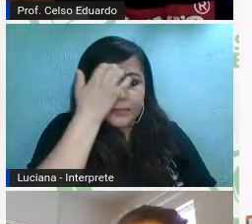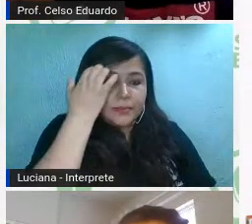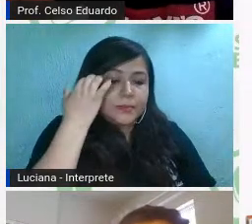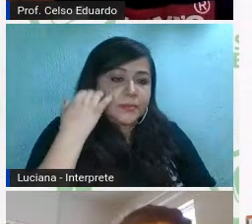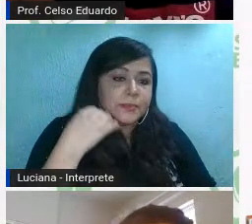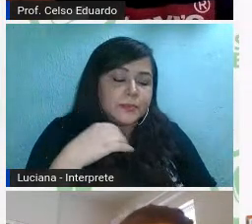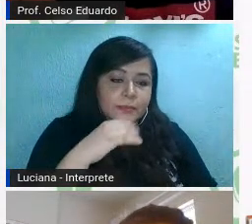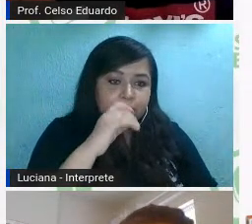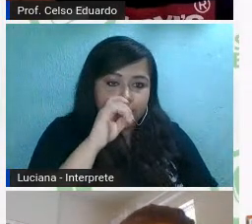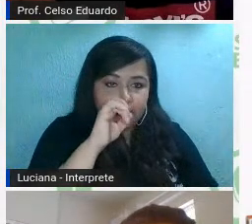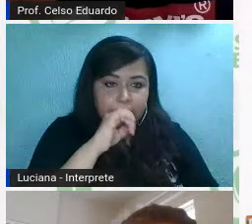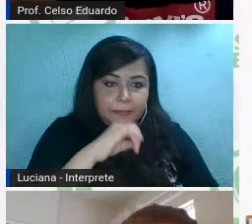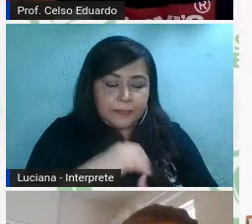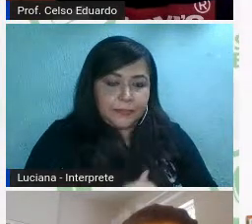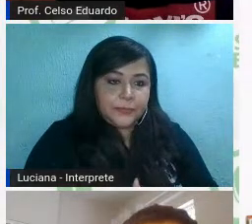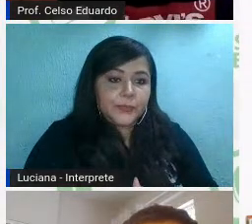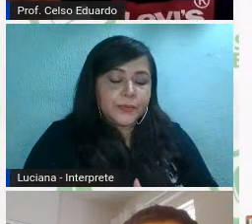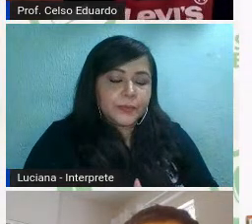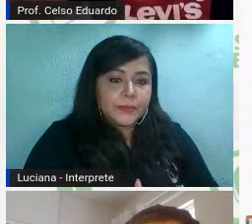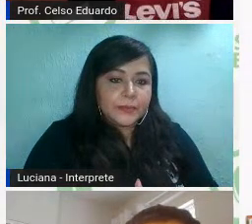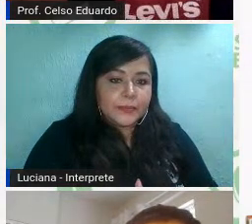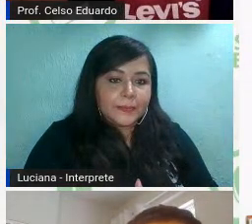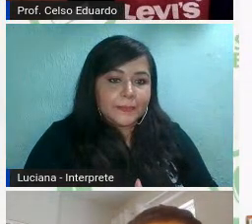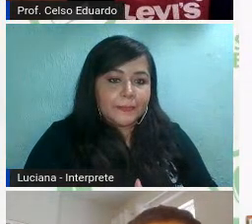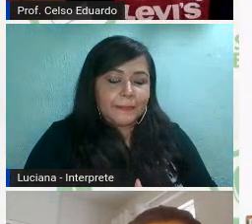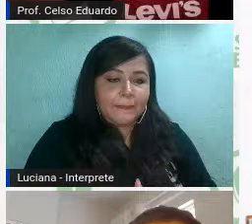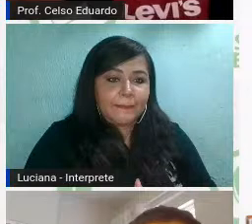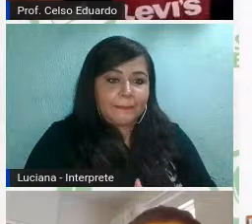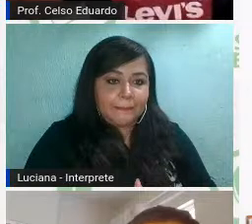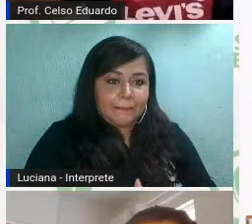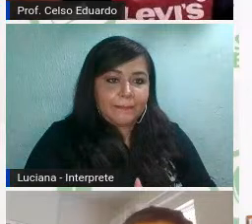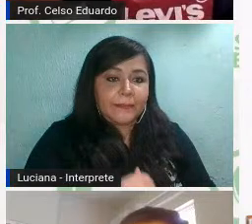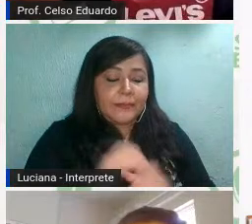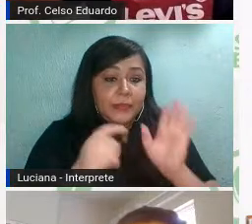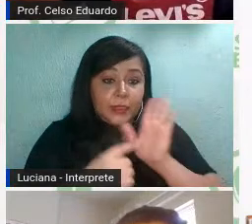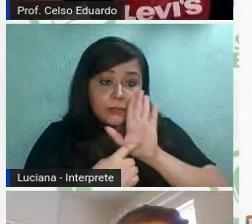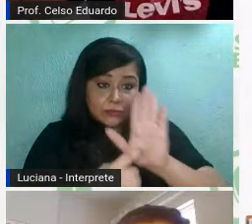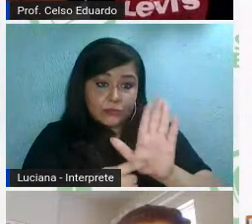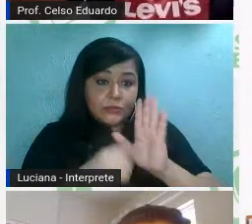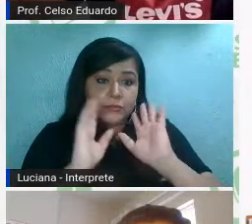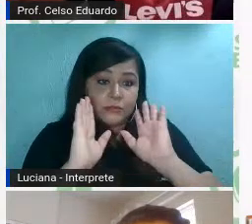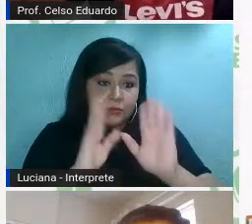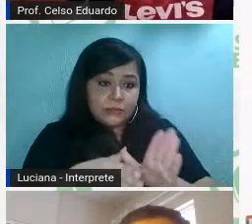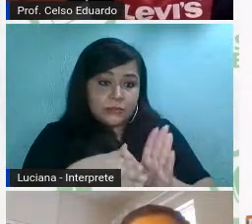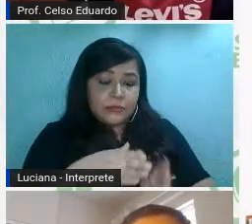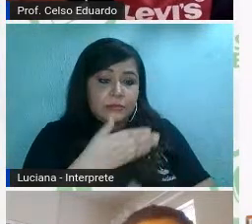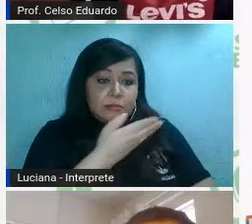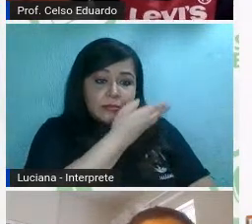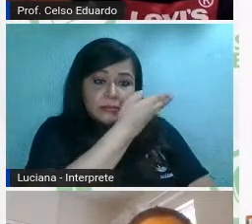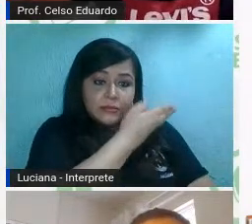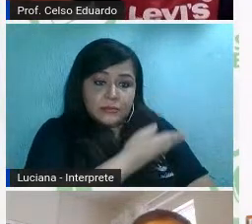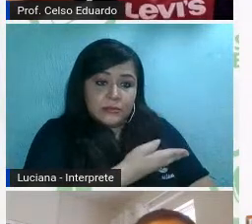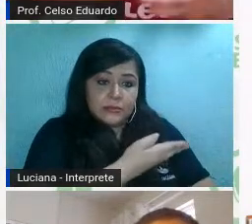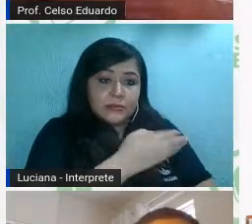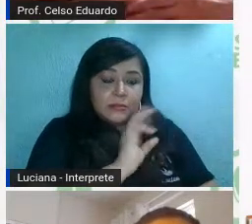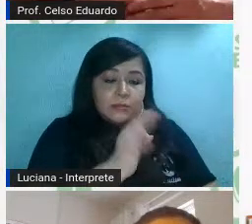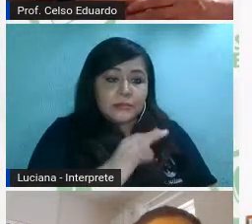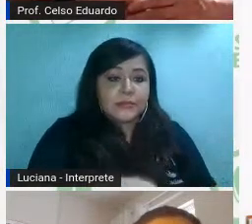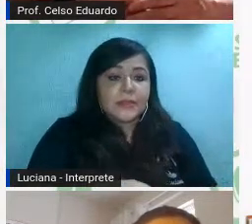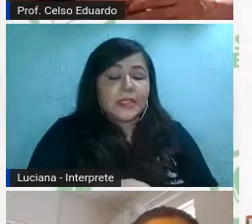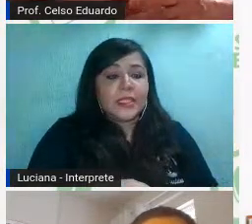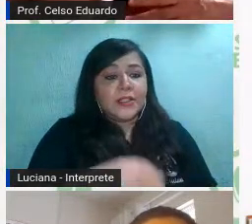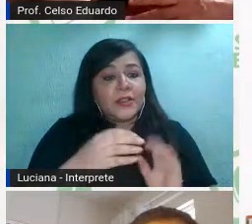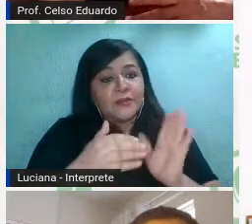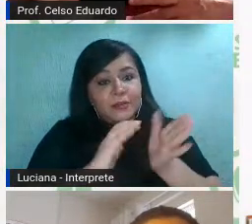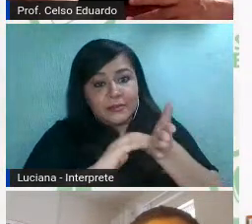tá? Estou projetando aqui, agora eu vou deixar para... Vou tirar a Ingrid, vou me retirar, tudo bem?